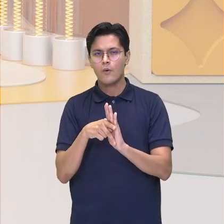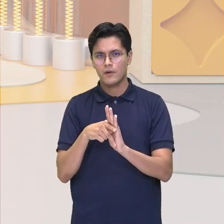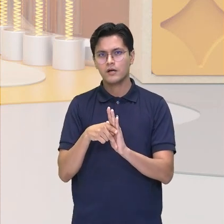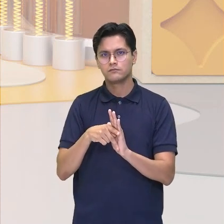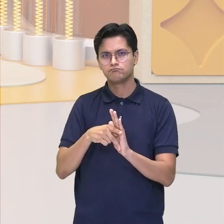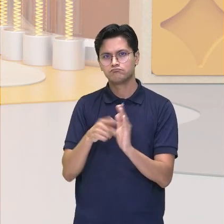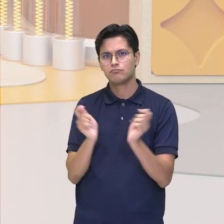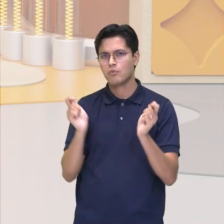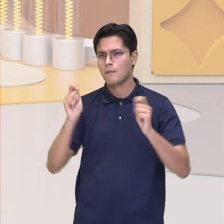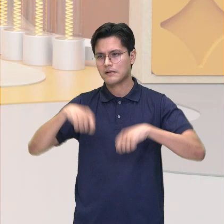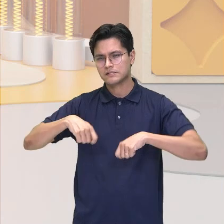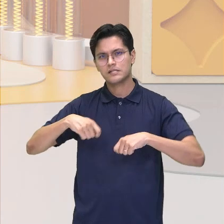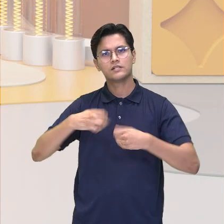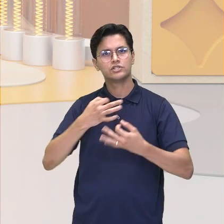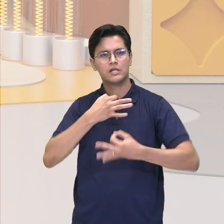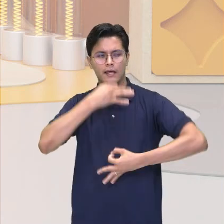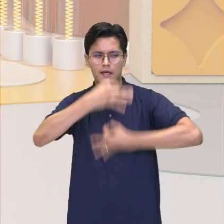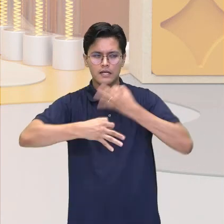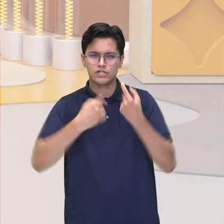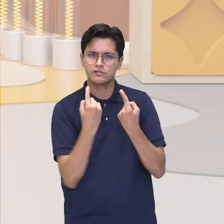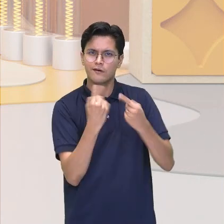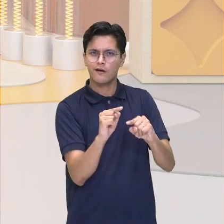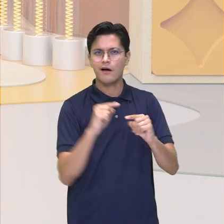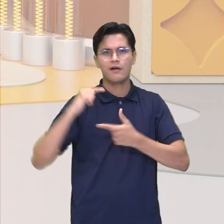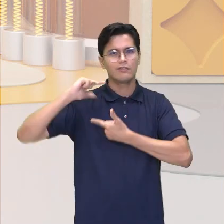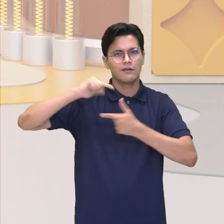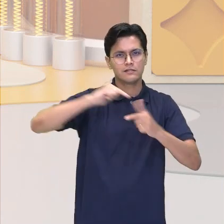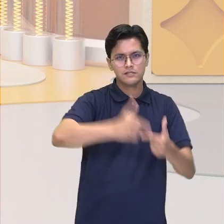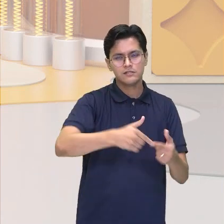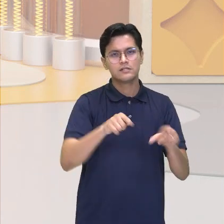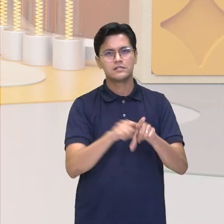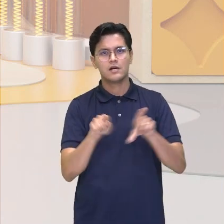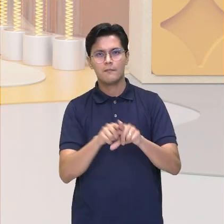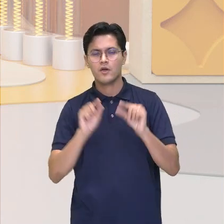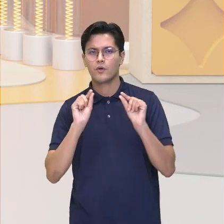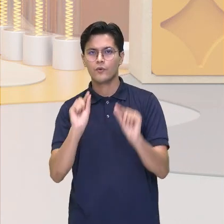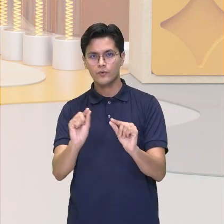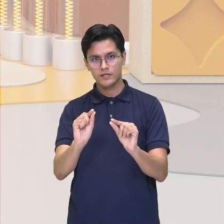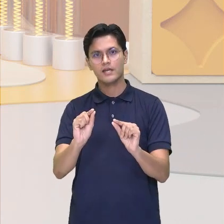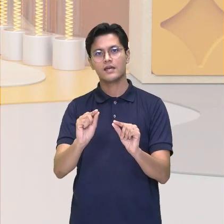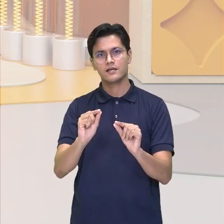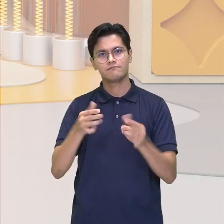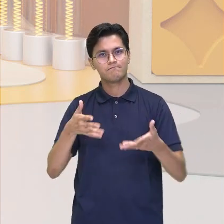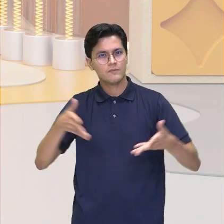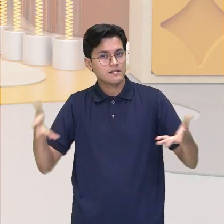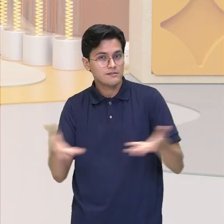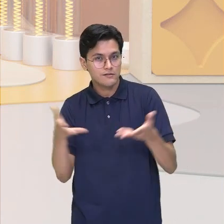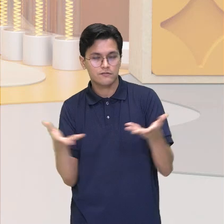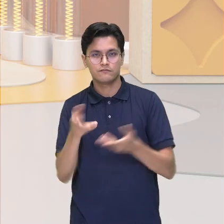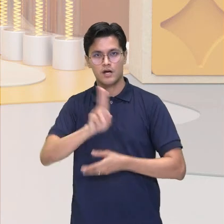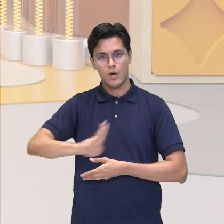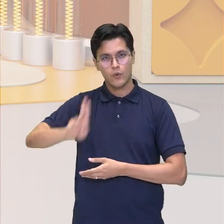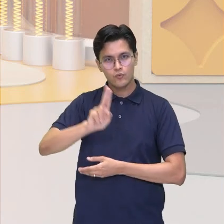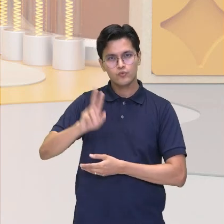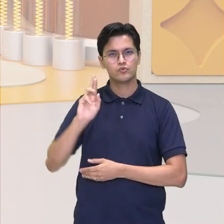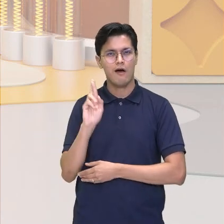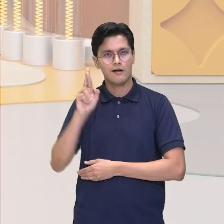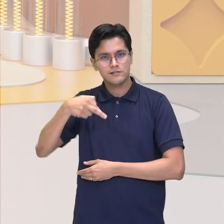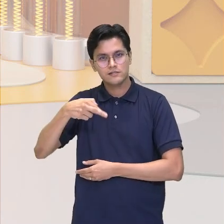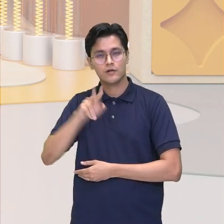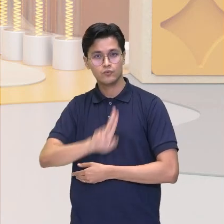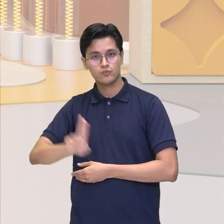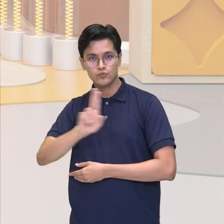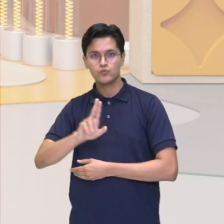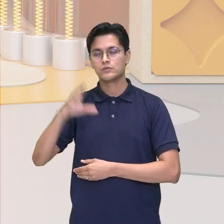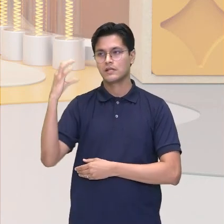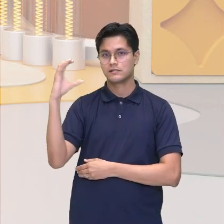as tradições, de incentivar o uso da razão, o uso da ciência. Então, todas